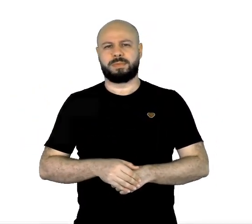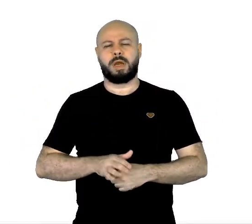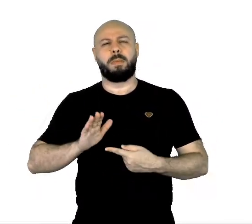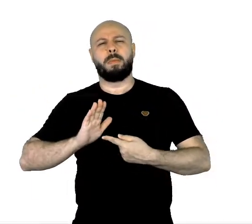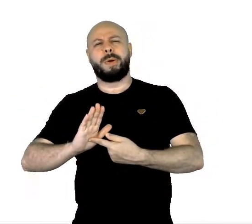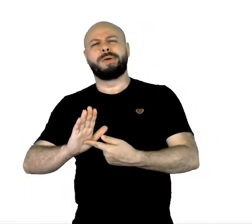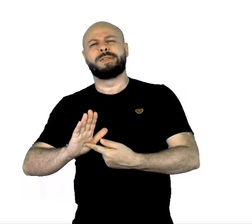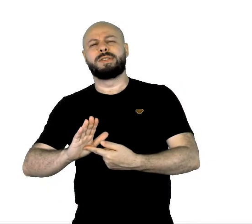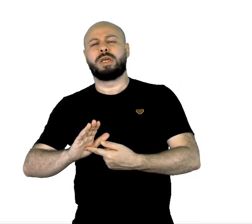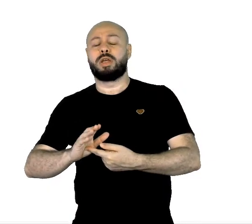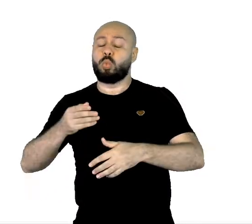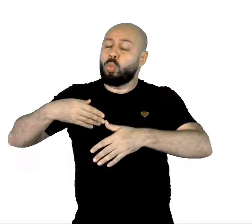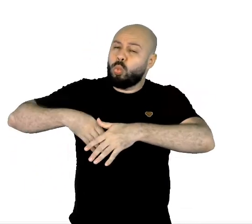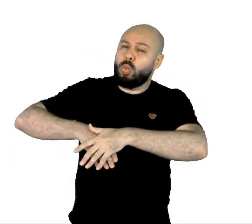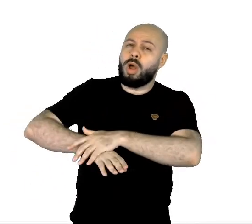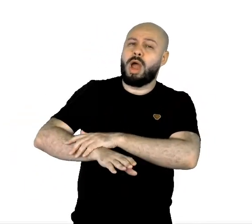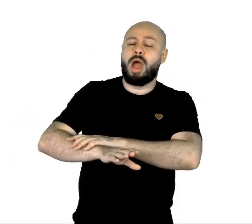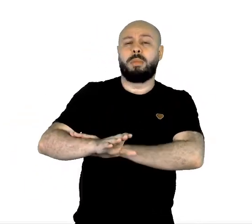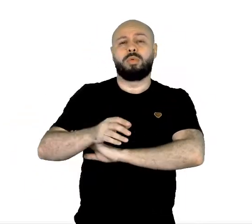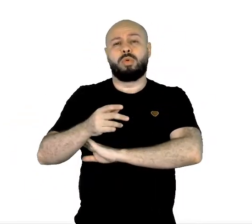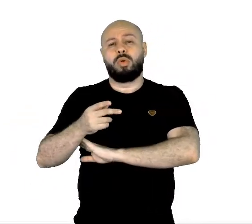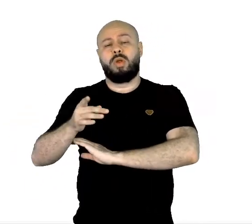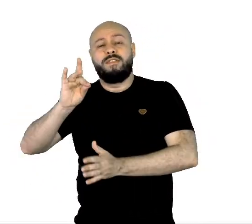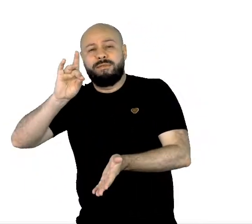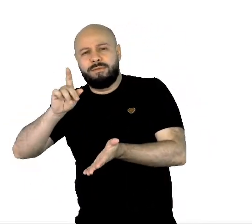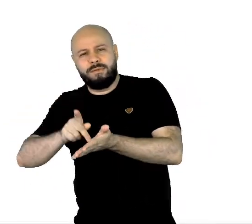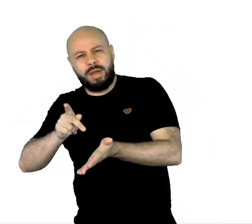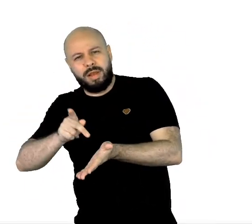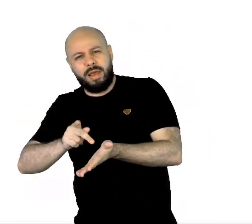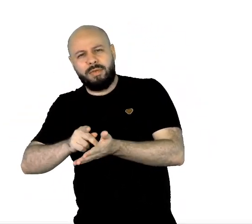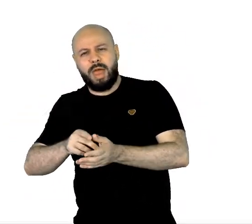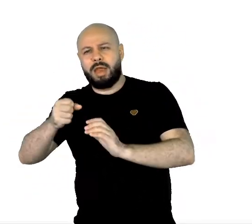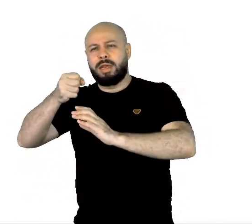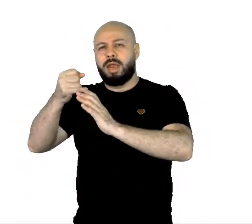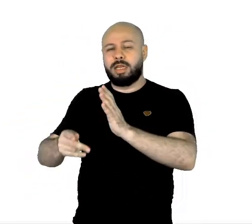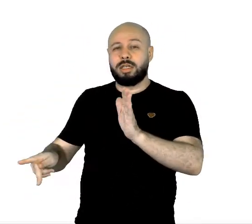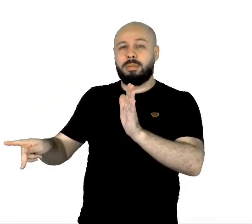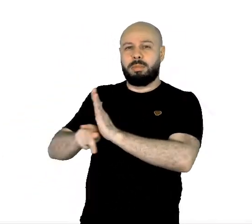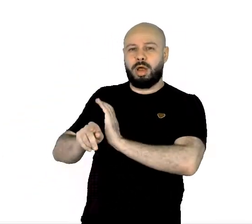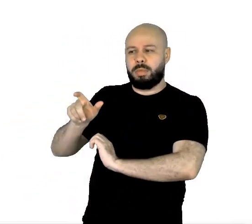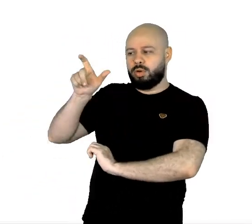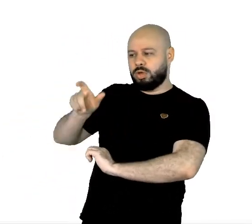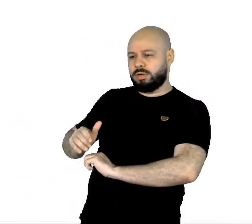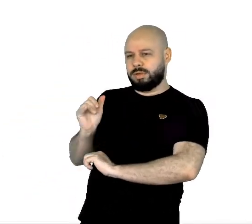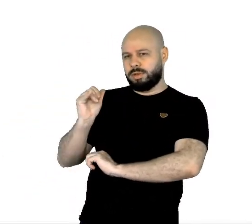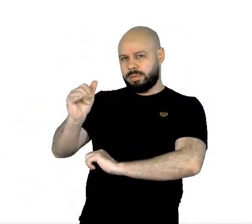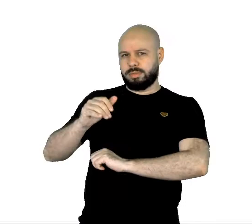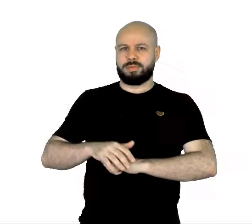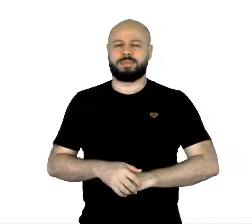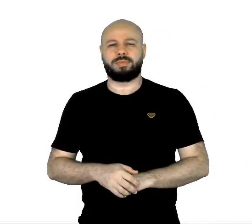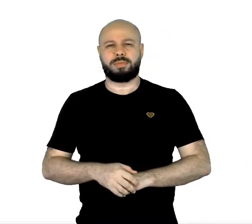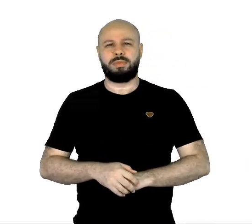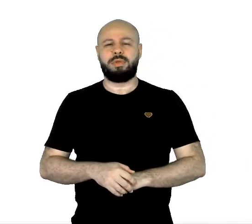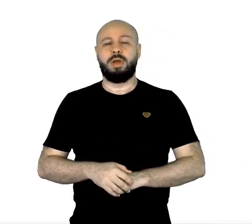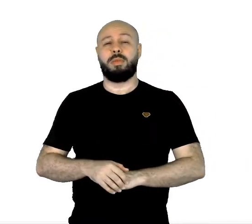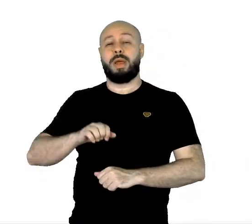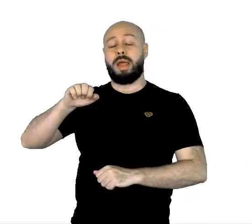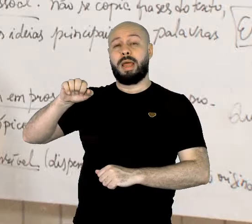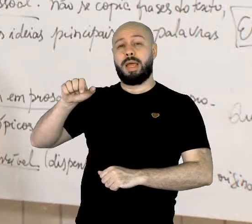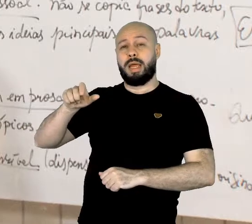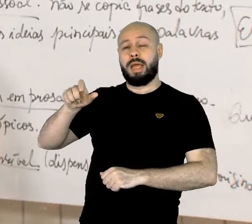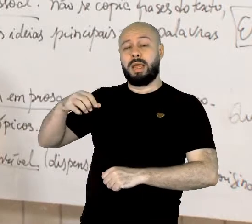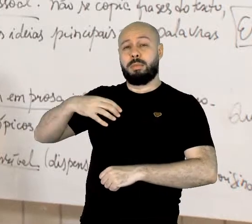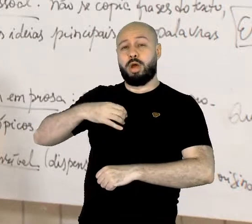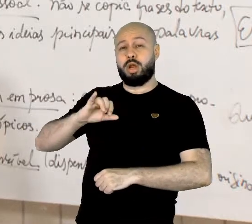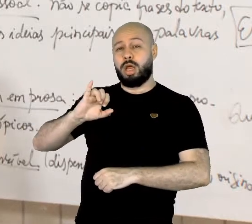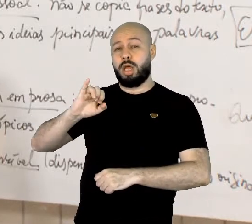ação habitual, uma verdade, uma característica do sujeito, tá? Então, o modo indicativo, o presente do indicativo é